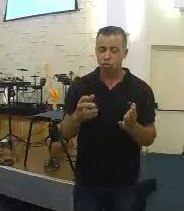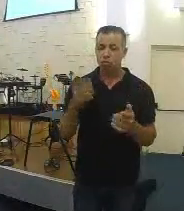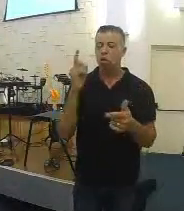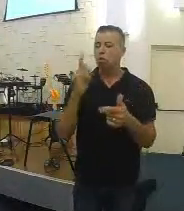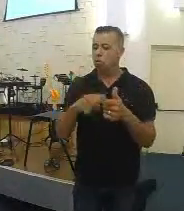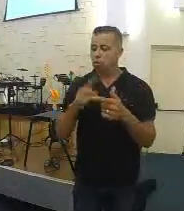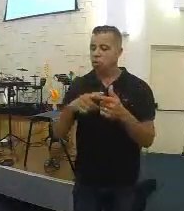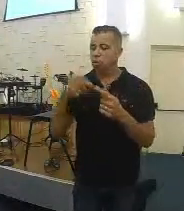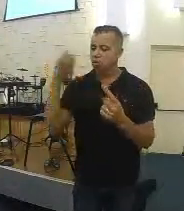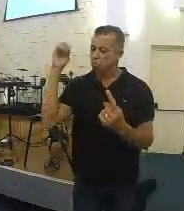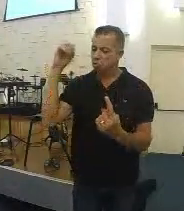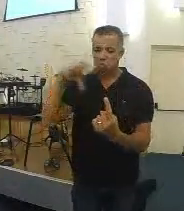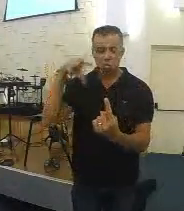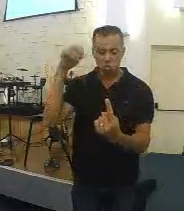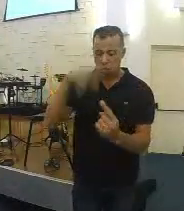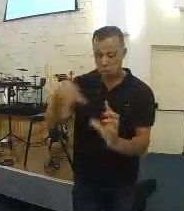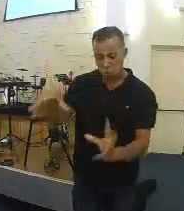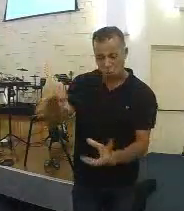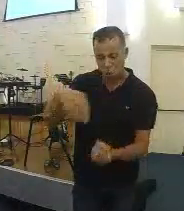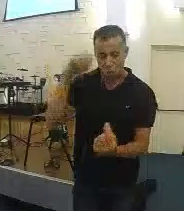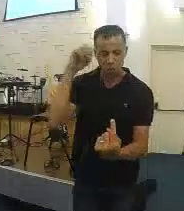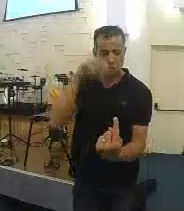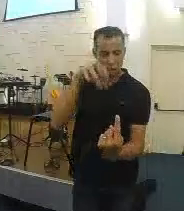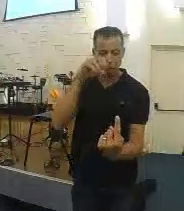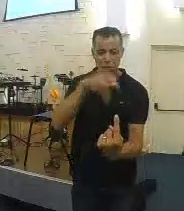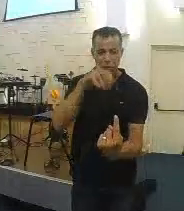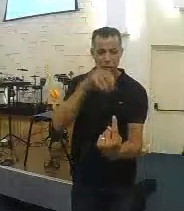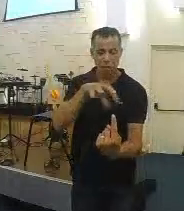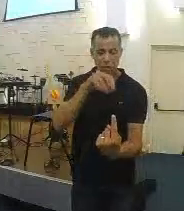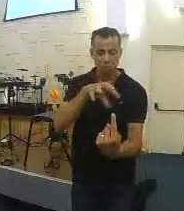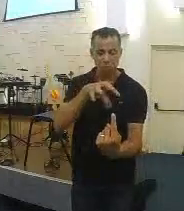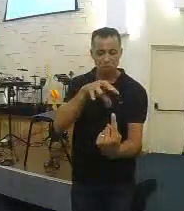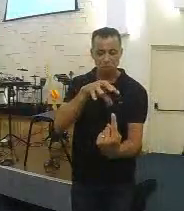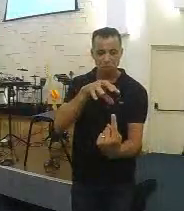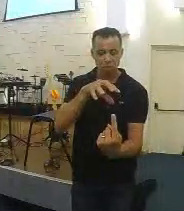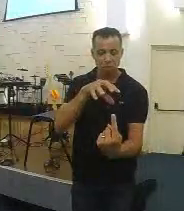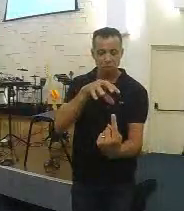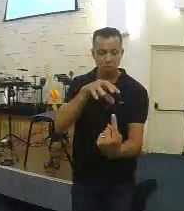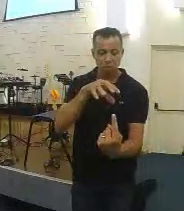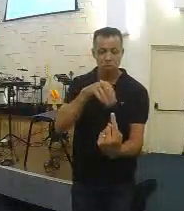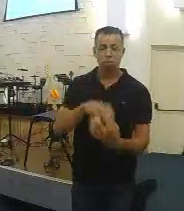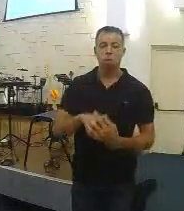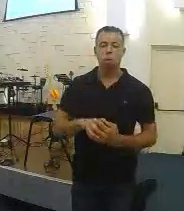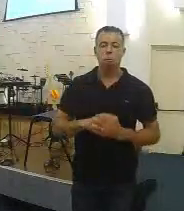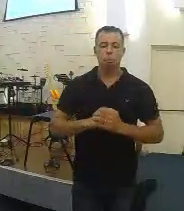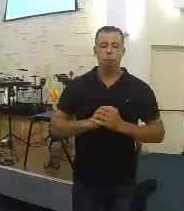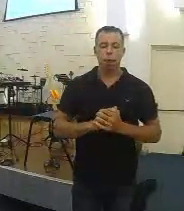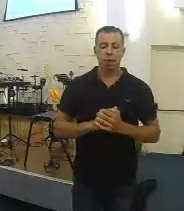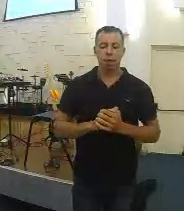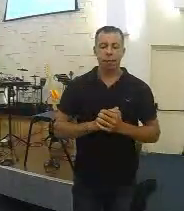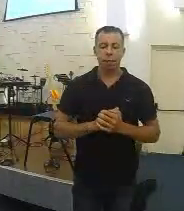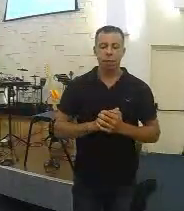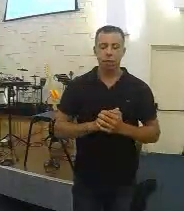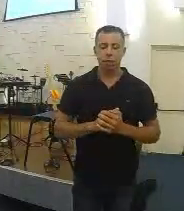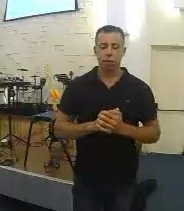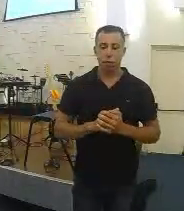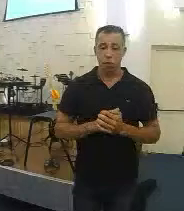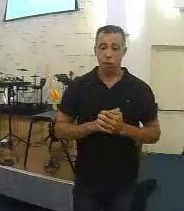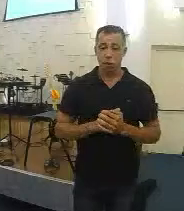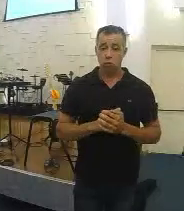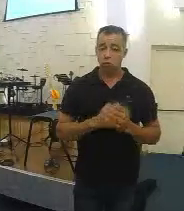a família, os demais jovens, a nossa nação e a igreja do Senhor Jesus Cristo. É para